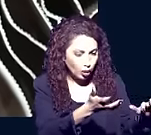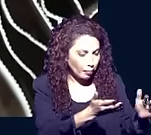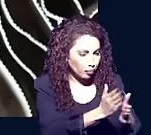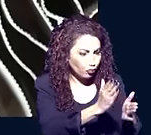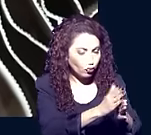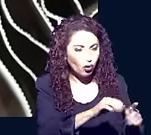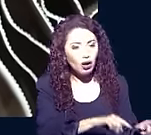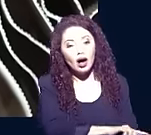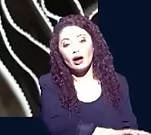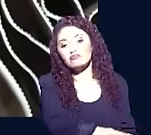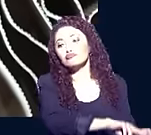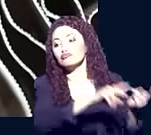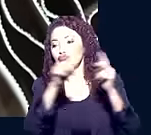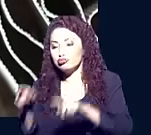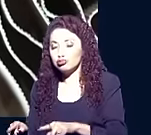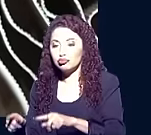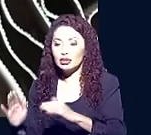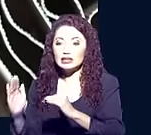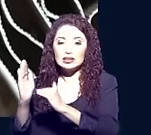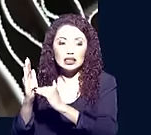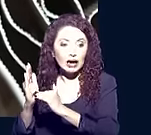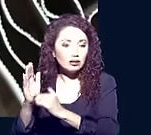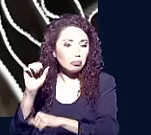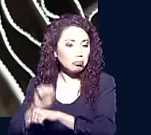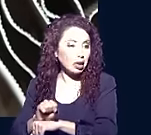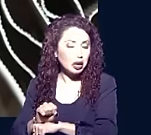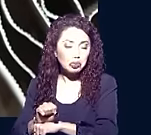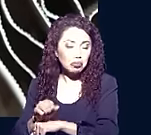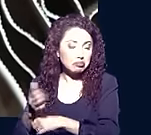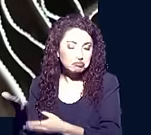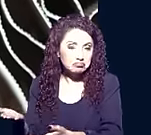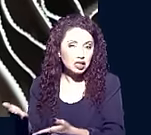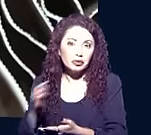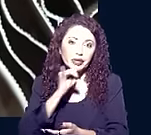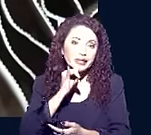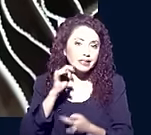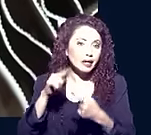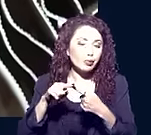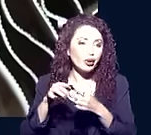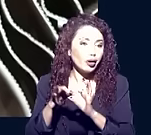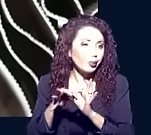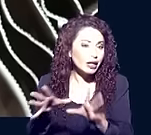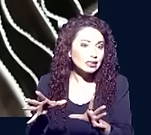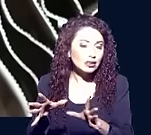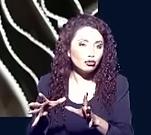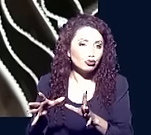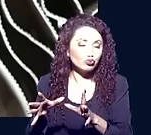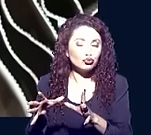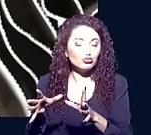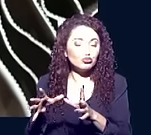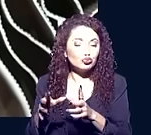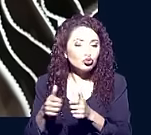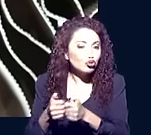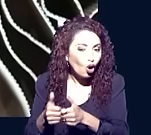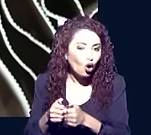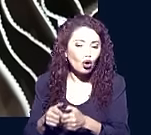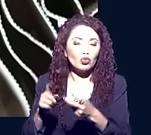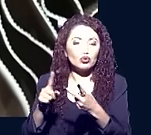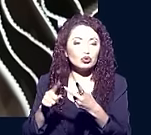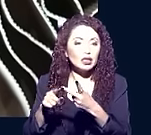aqui diversas né regulamentação de jogos licenciamento ambiental agora votaram algumas né